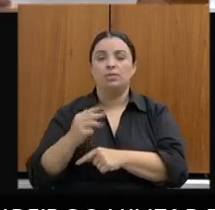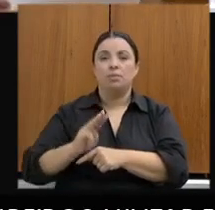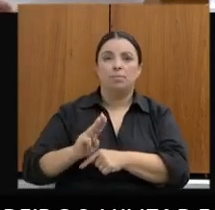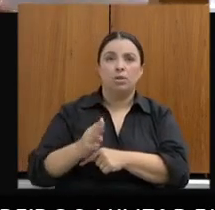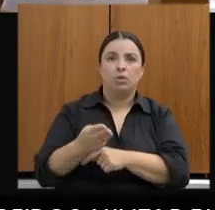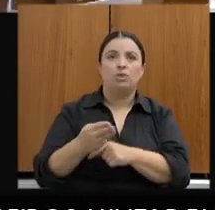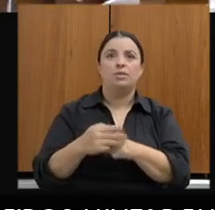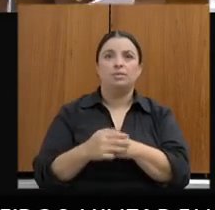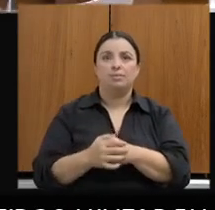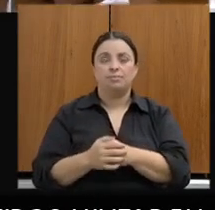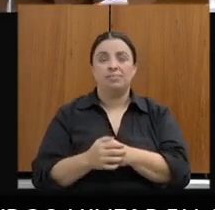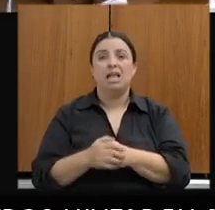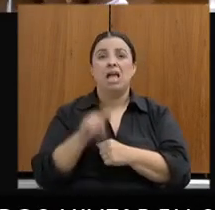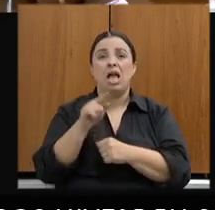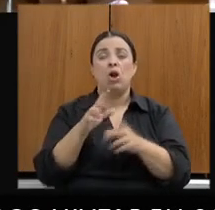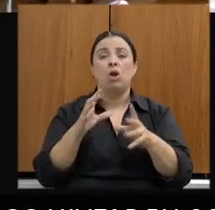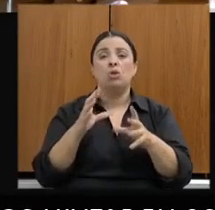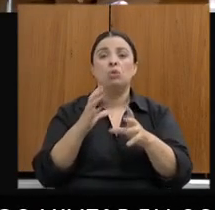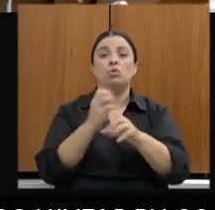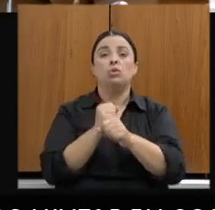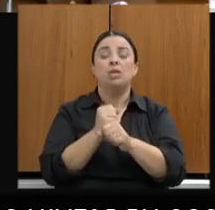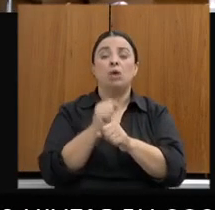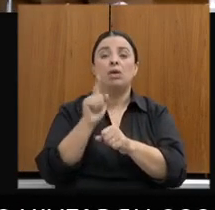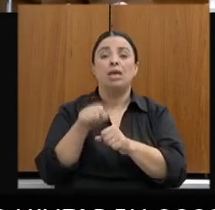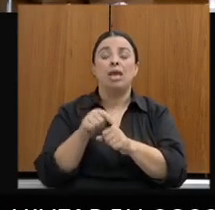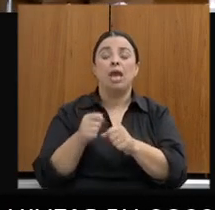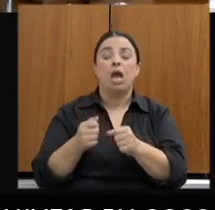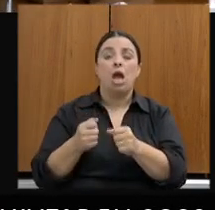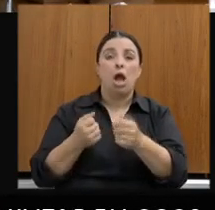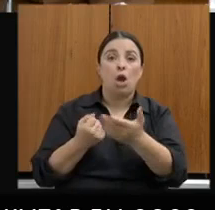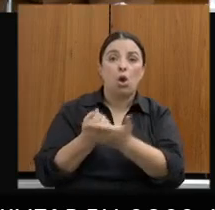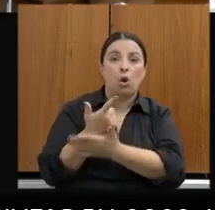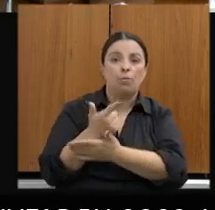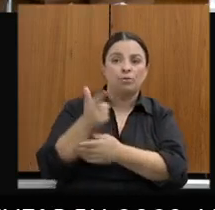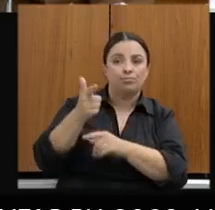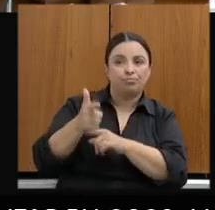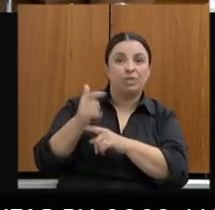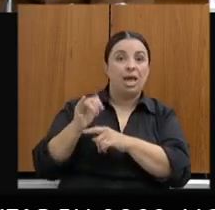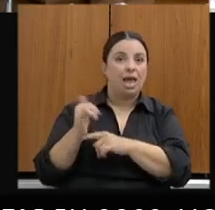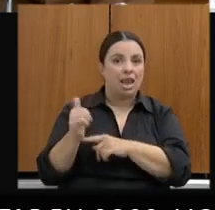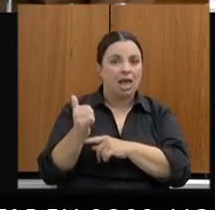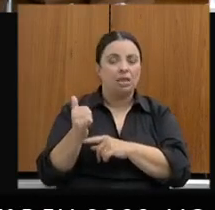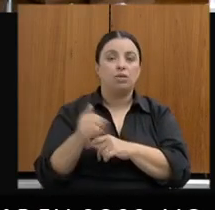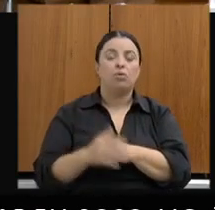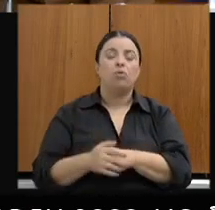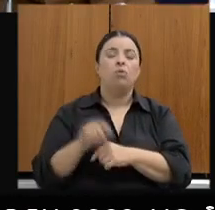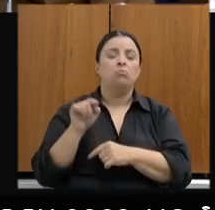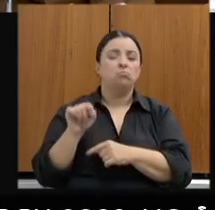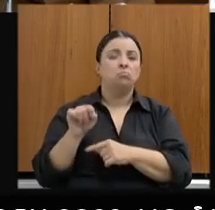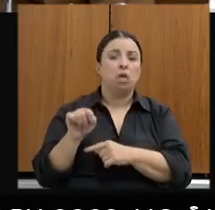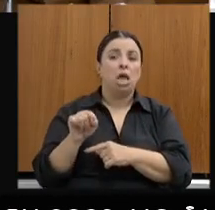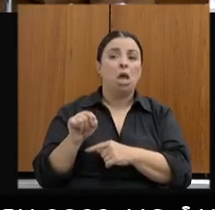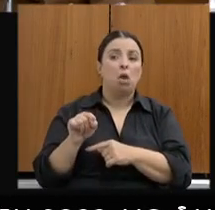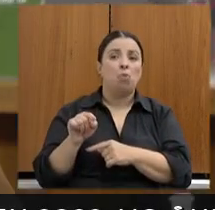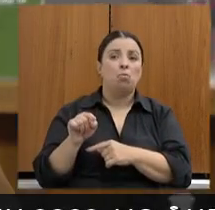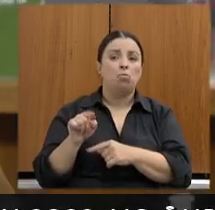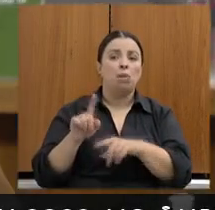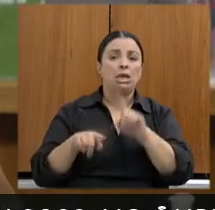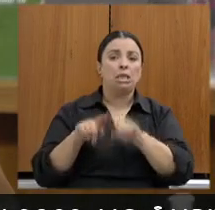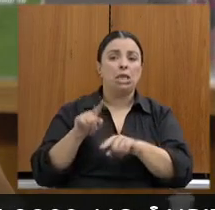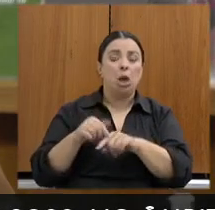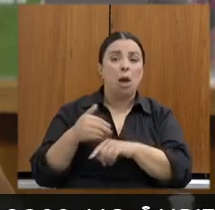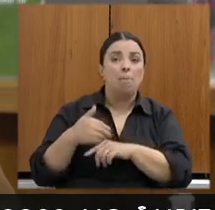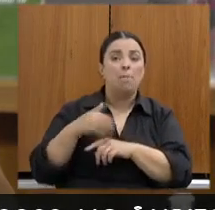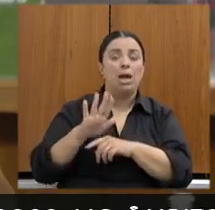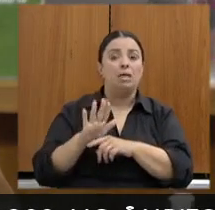total né que nós estamos investindo nessas pistolas de impulso elétrico para que é um um equipamento a mais